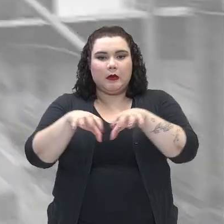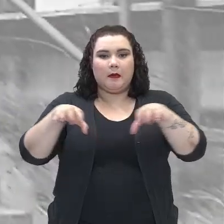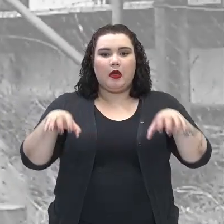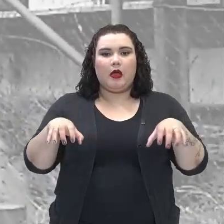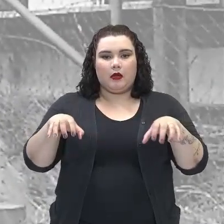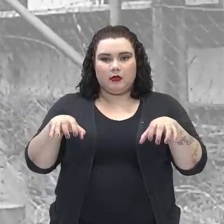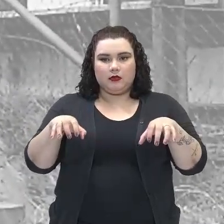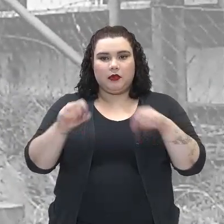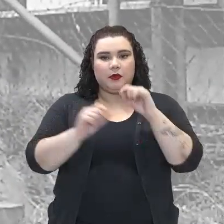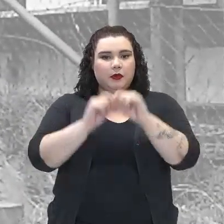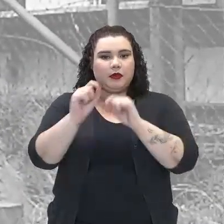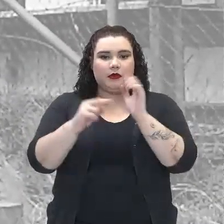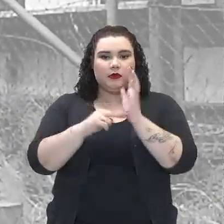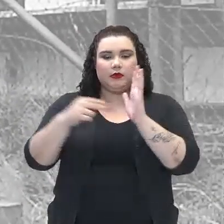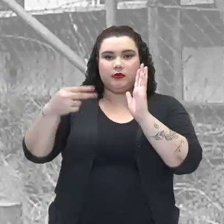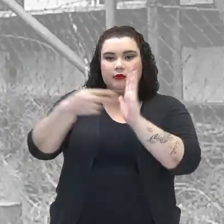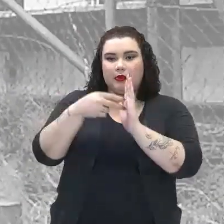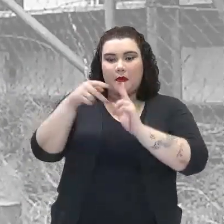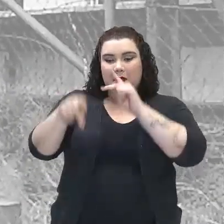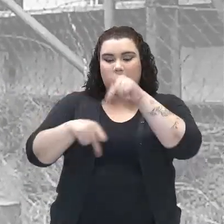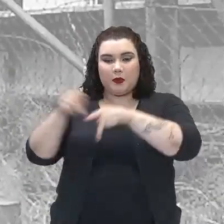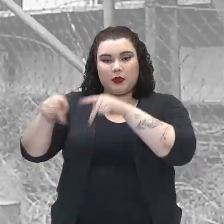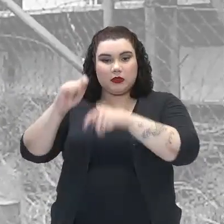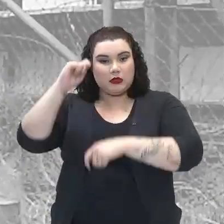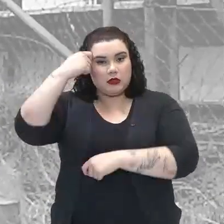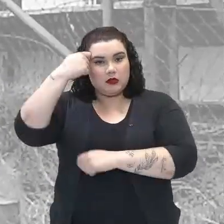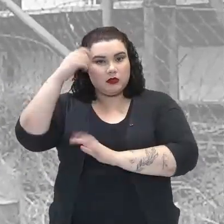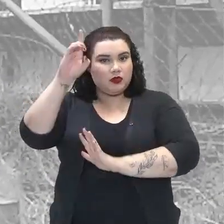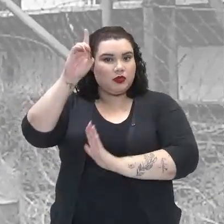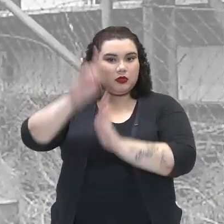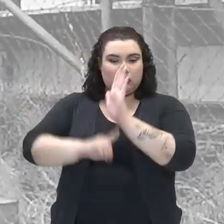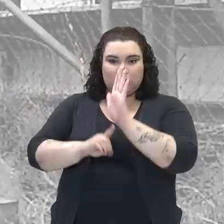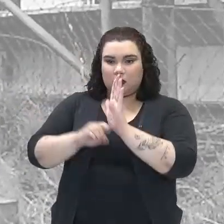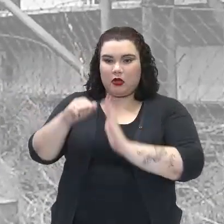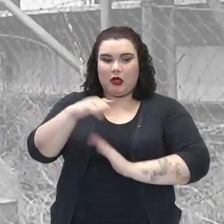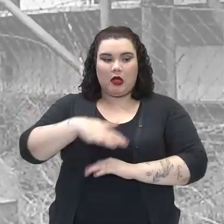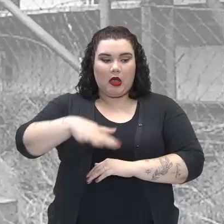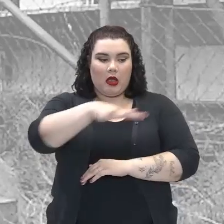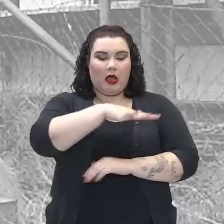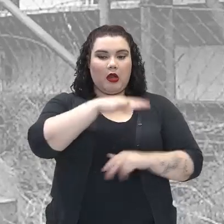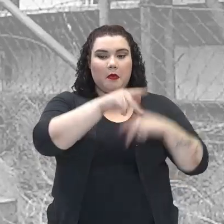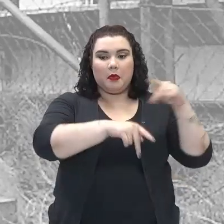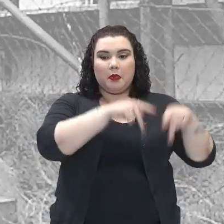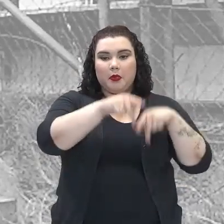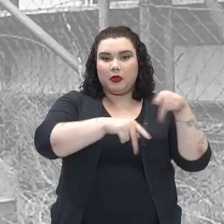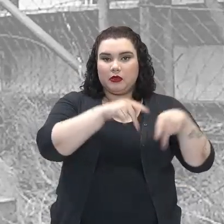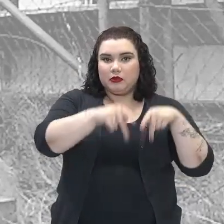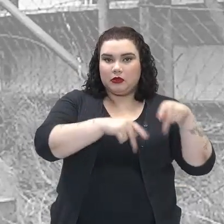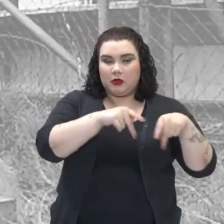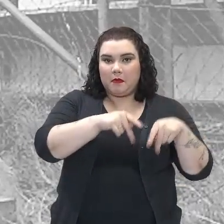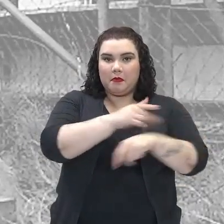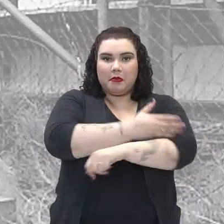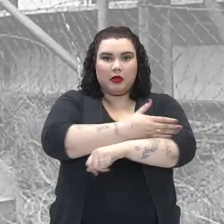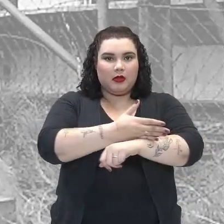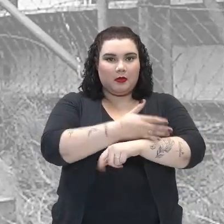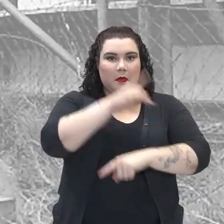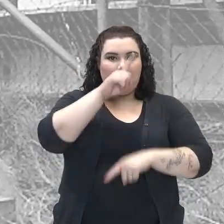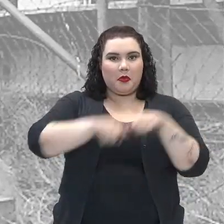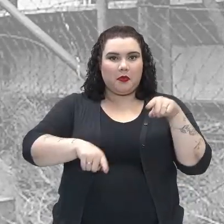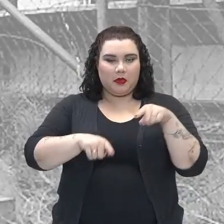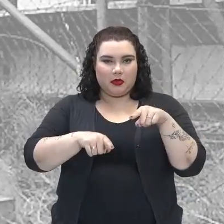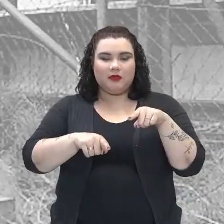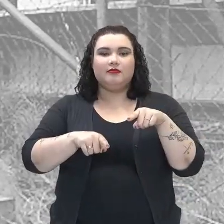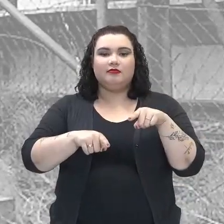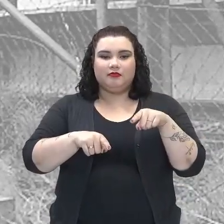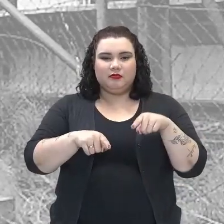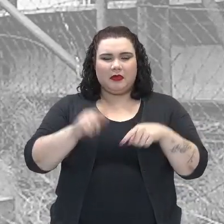No apartheid, a população negra não tinha direito a acessar espaços ocupados e frequentados por pessoas brancas.